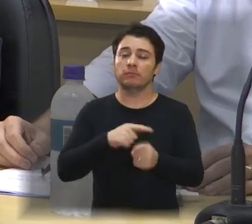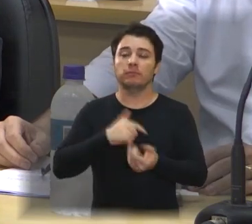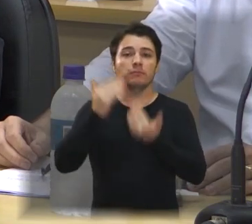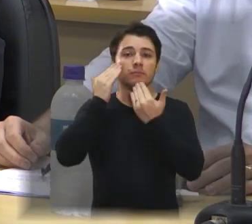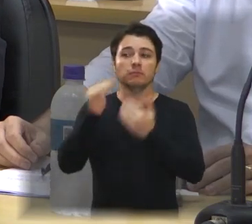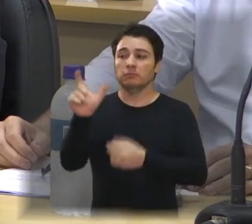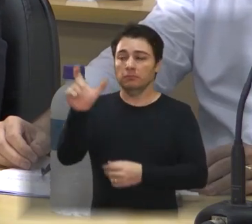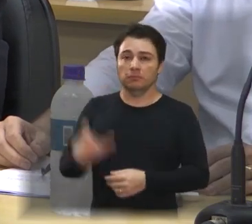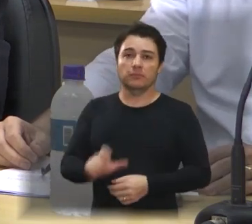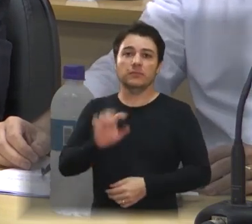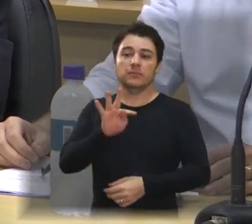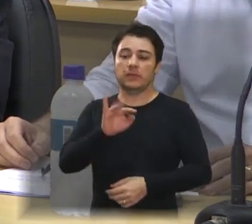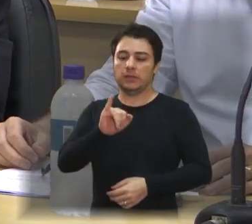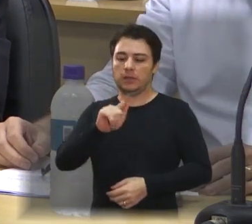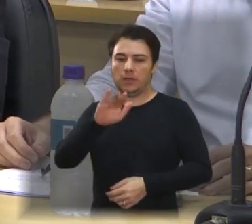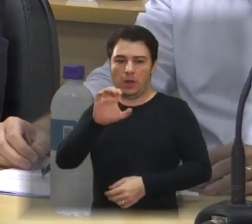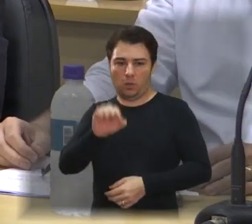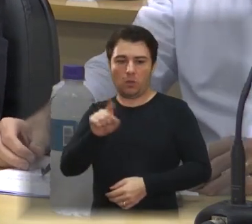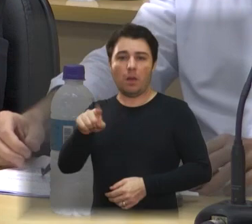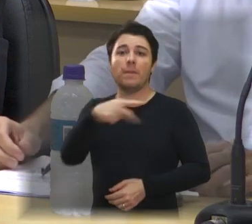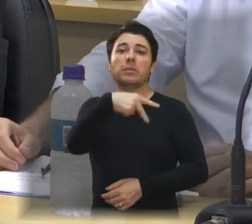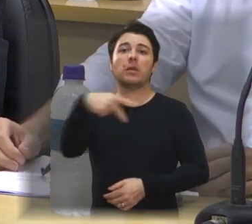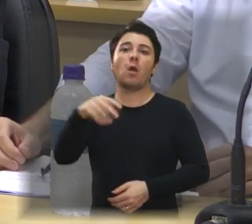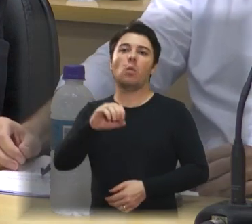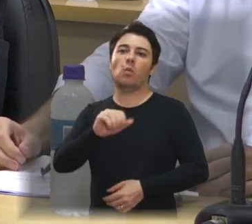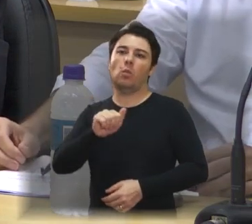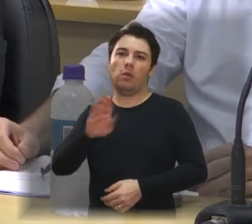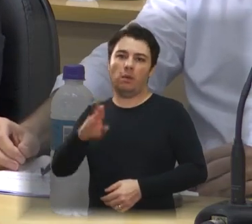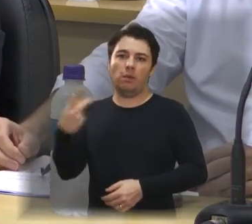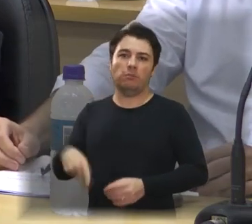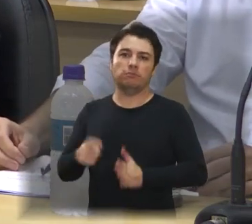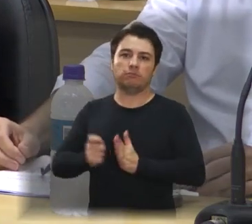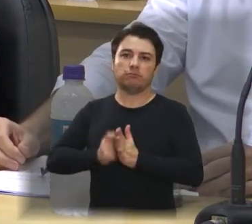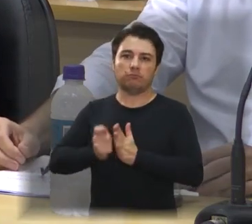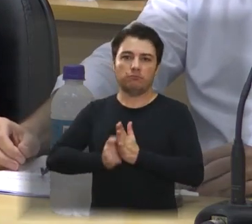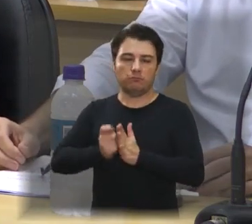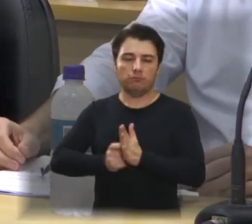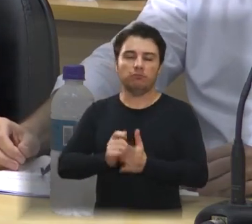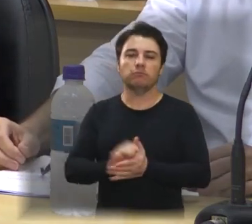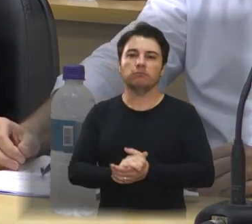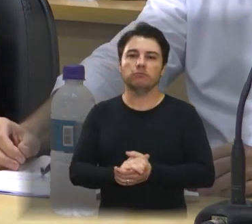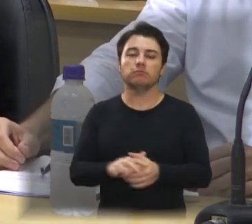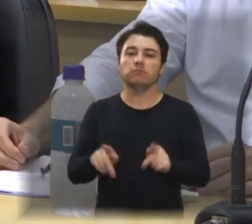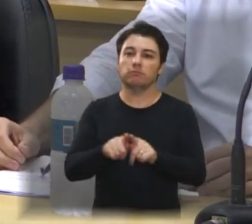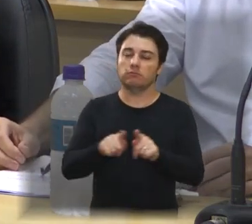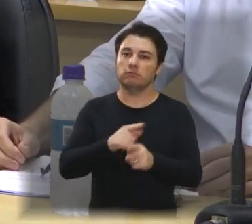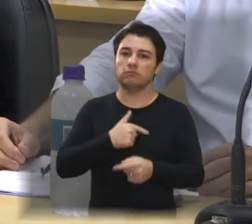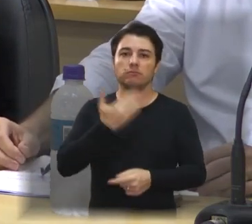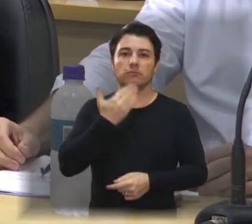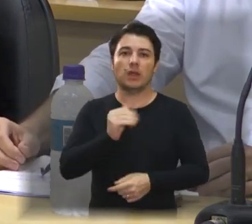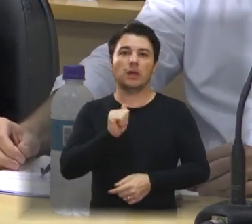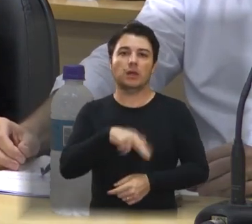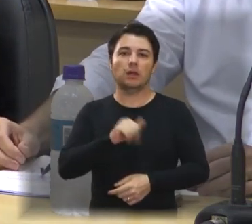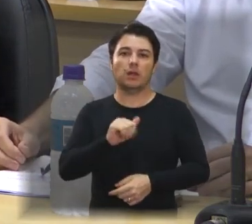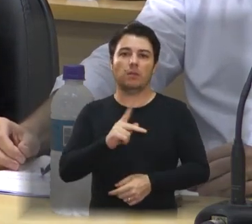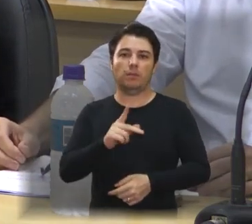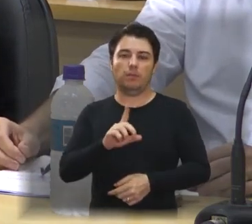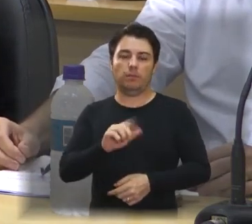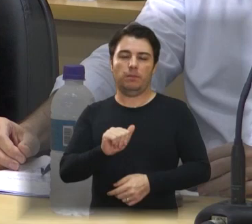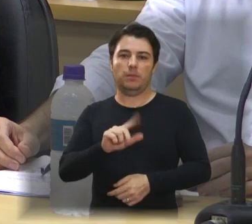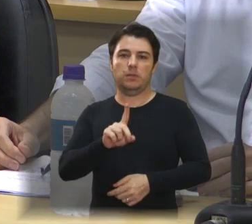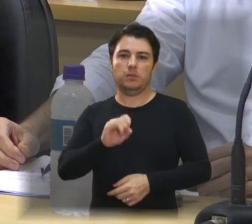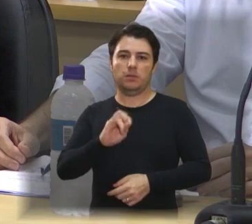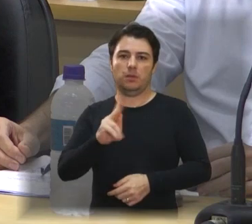do Dr Tiago Romano presidente da OAB de Araraquara a presença da na Padilha